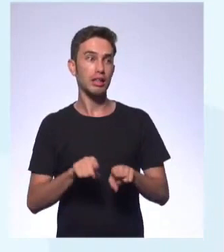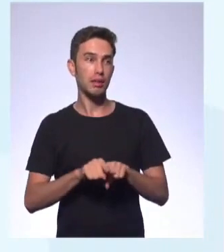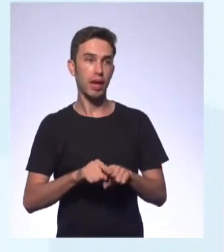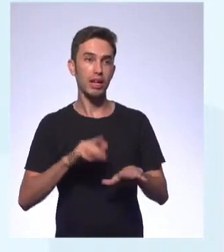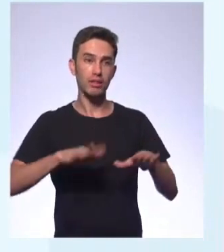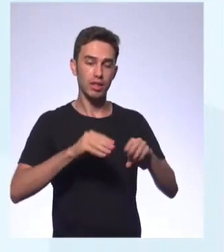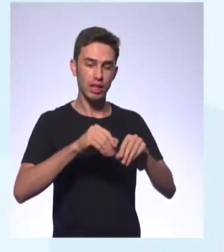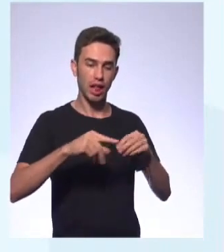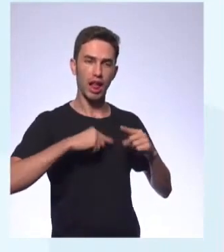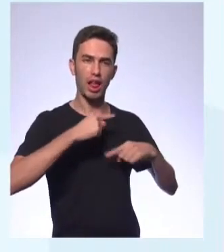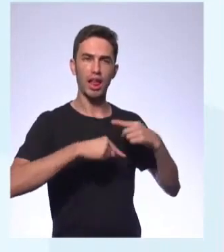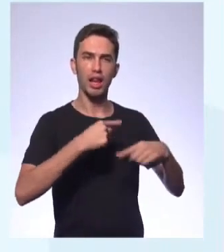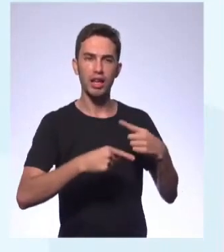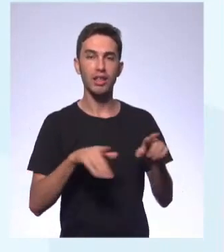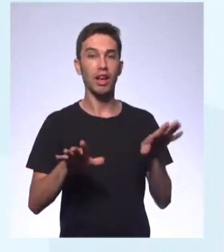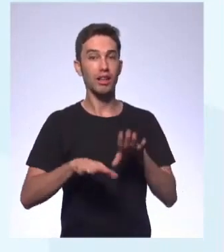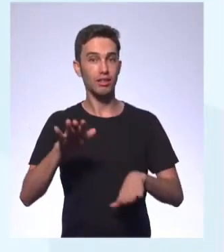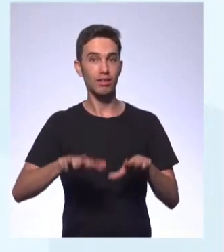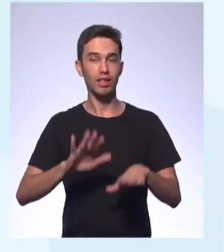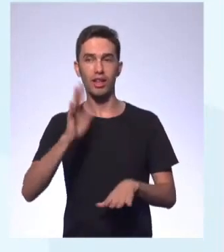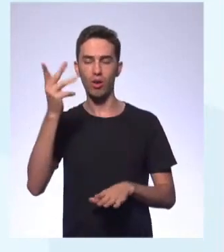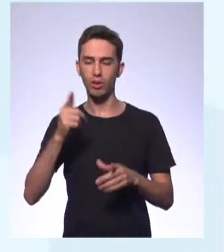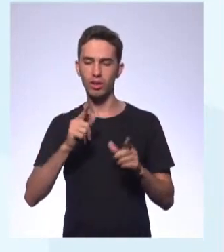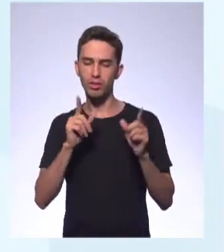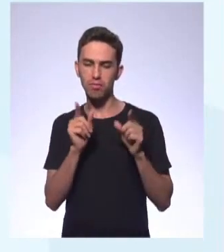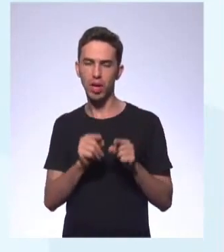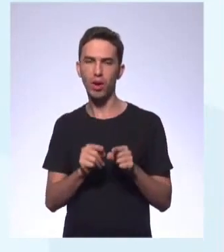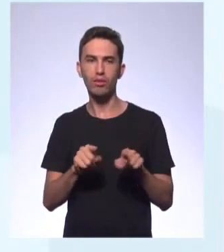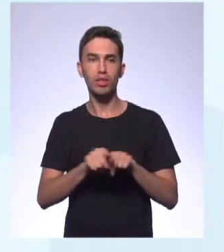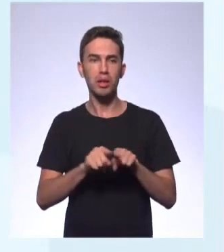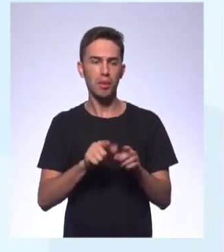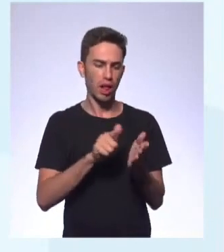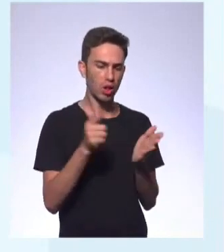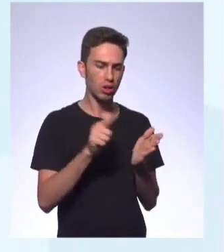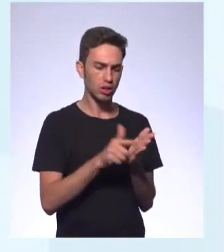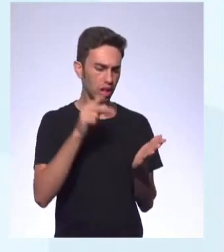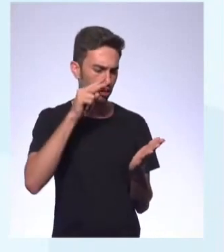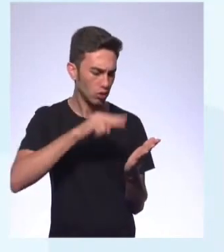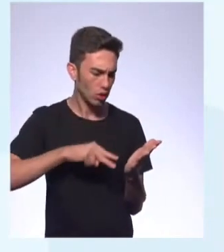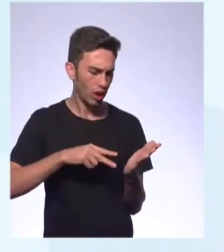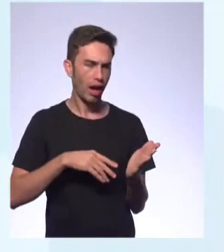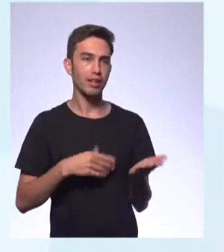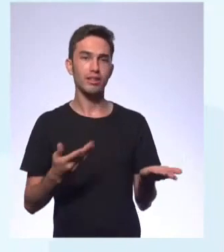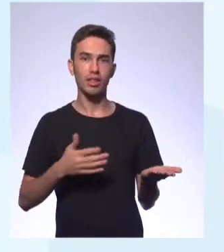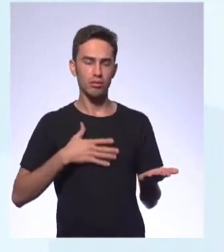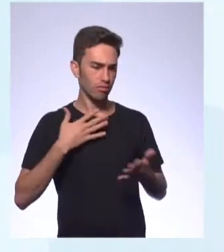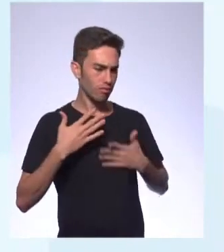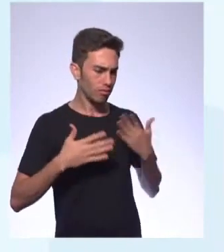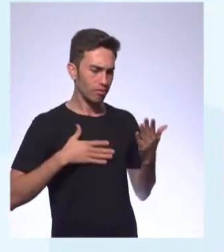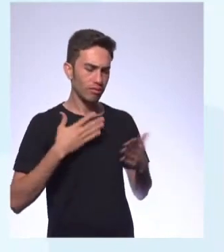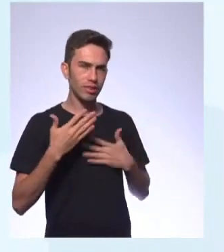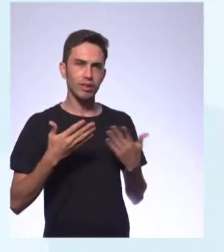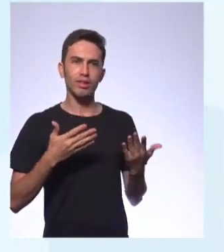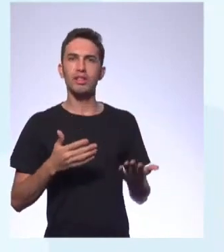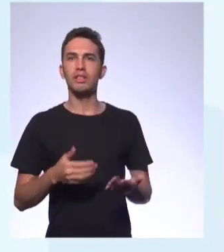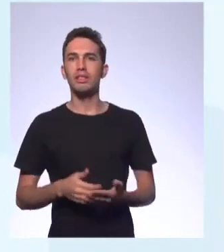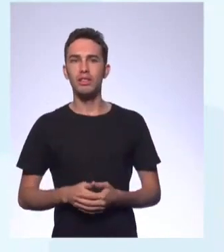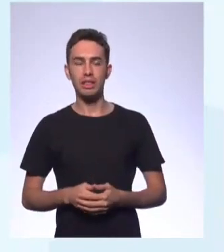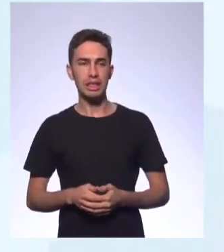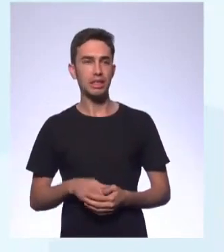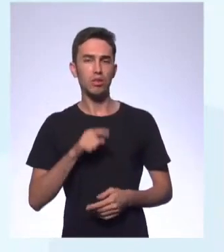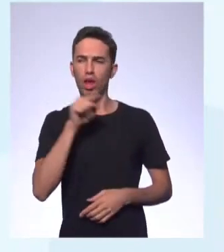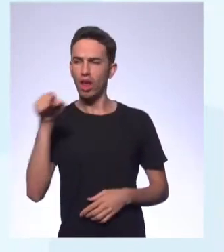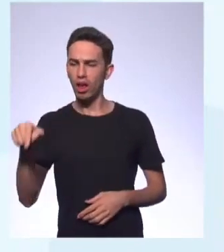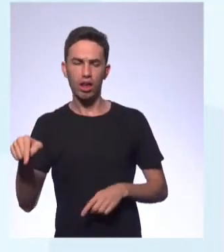às vezes, causas menores. Não leio os jornais que não me apavore com tais notícias. Não é aqui